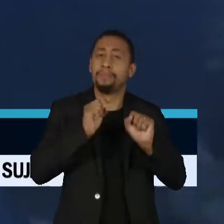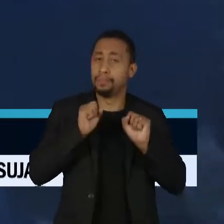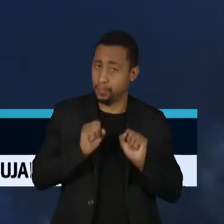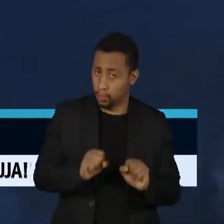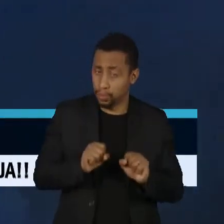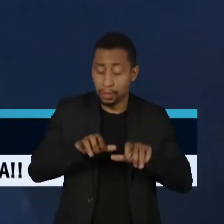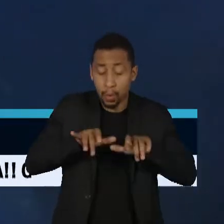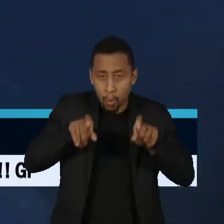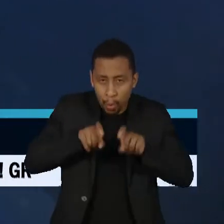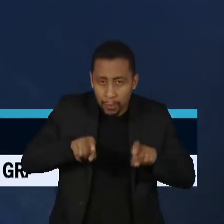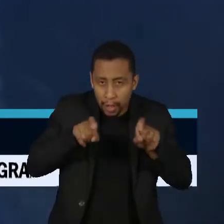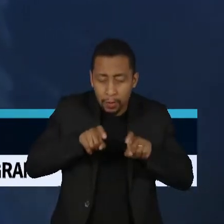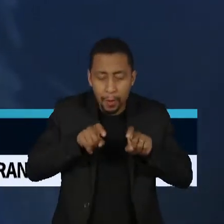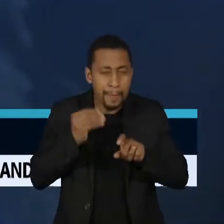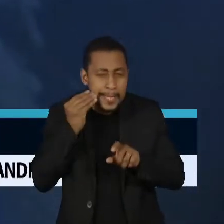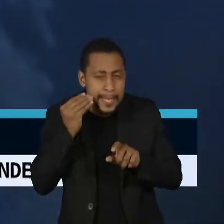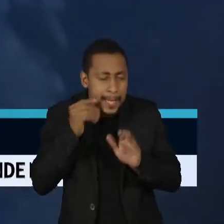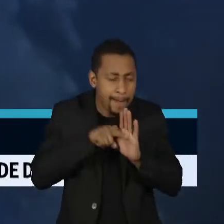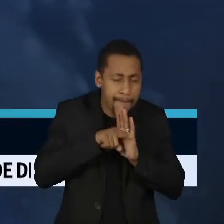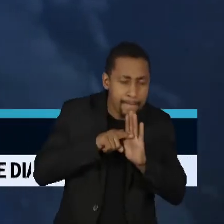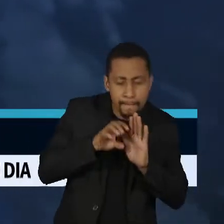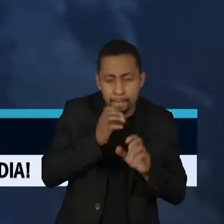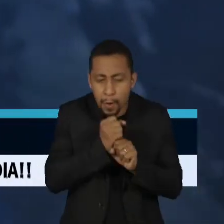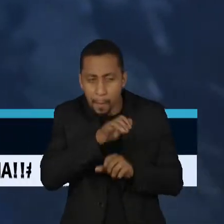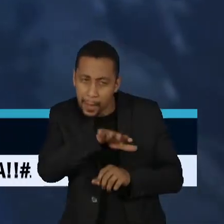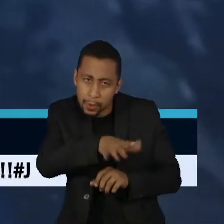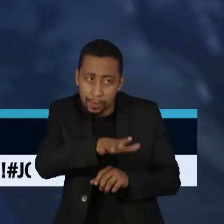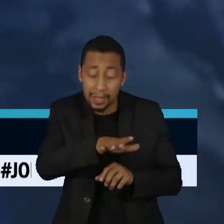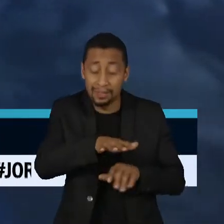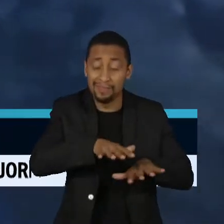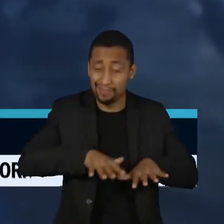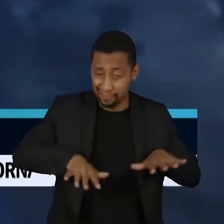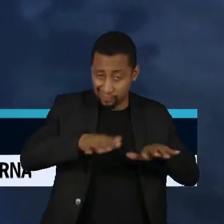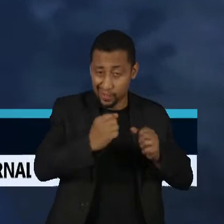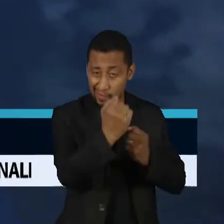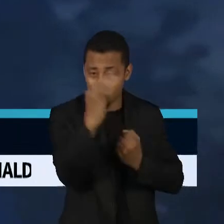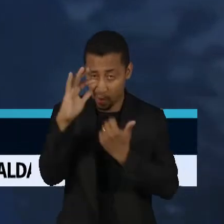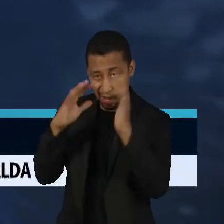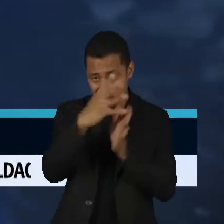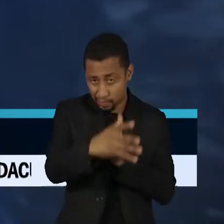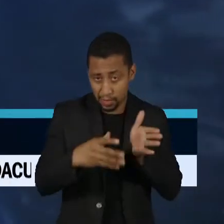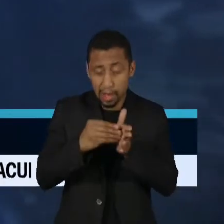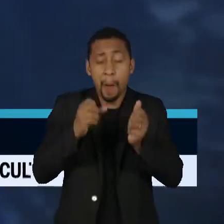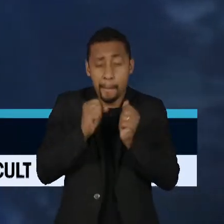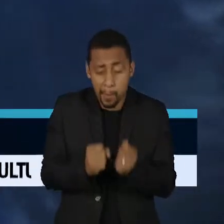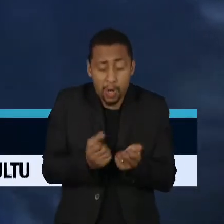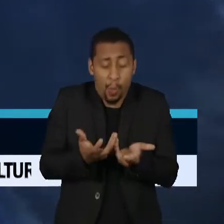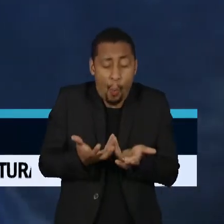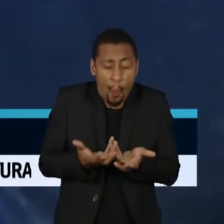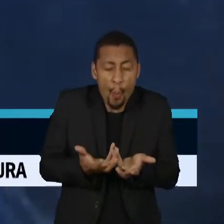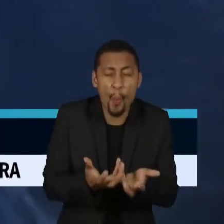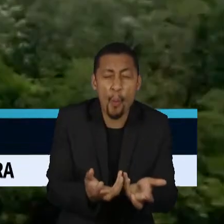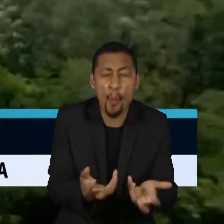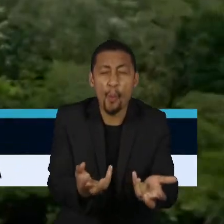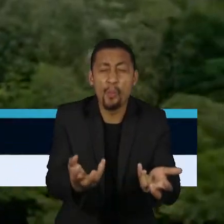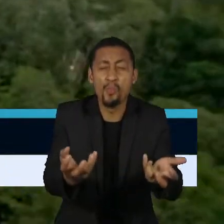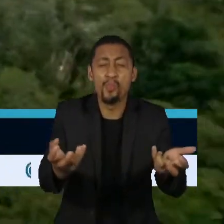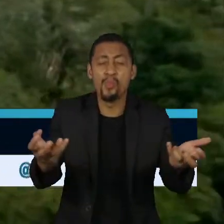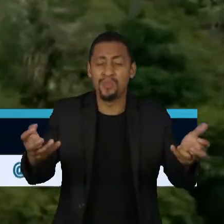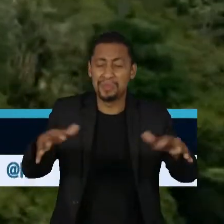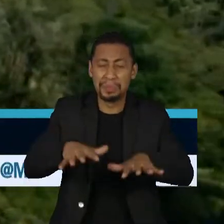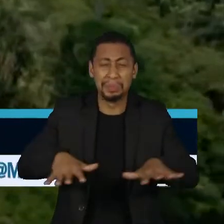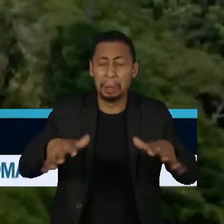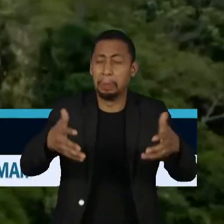com mais rapidez, a floresta pode se transformar em um ambiente aberto e empobrecido, a chamada savanização.